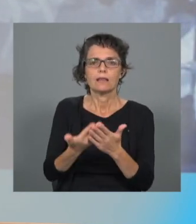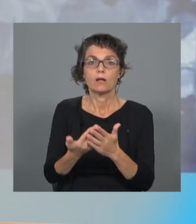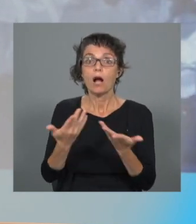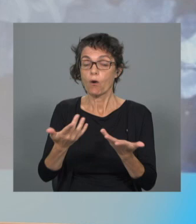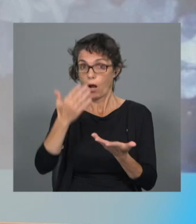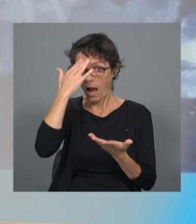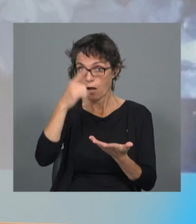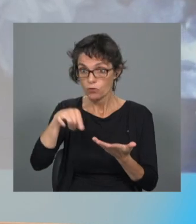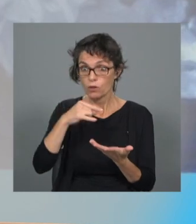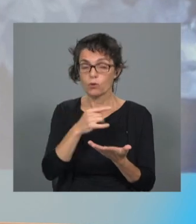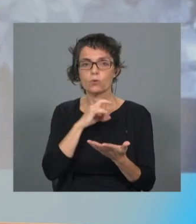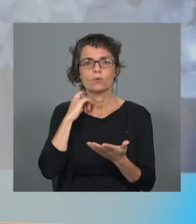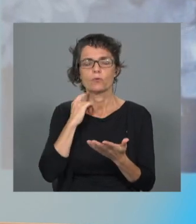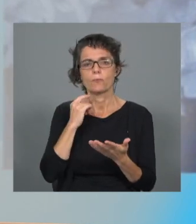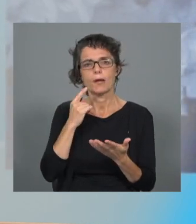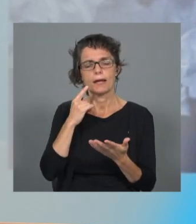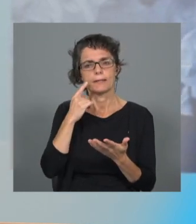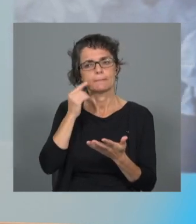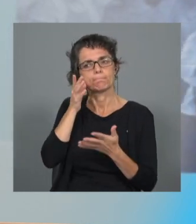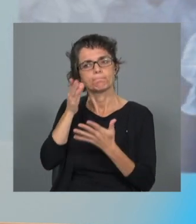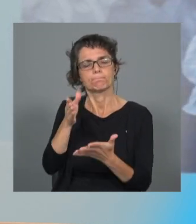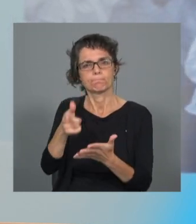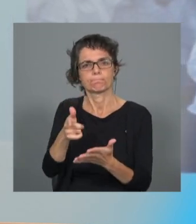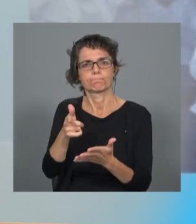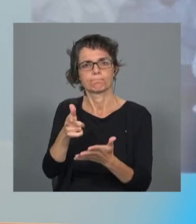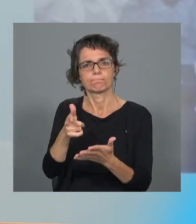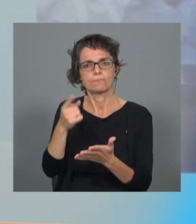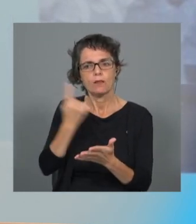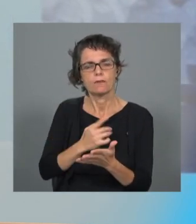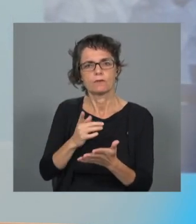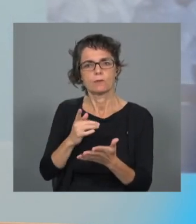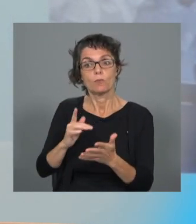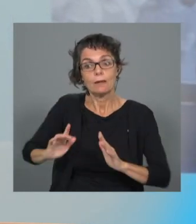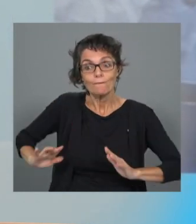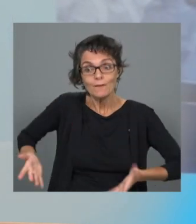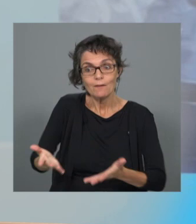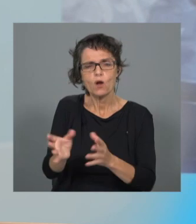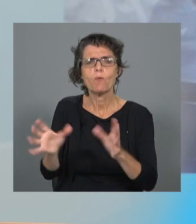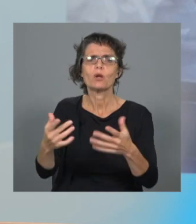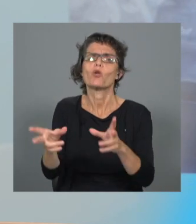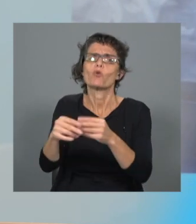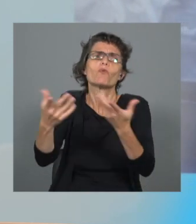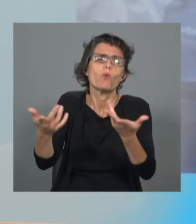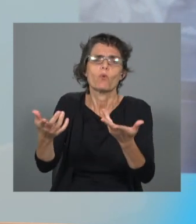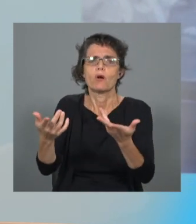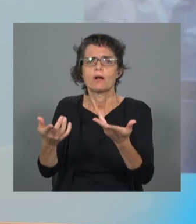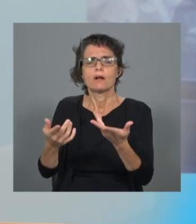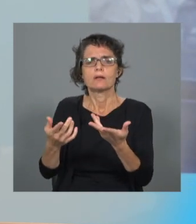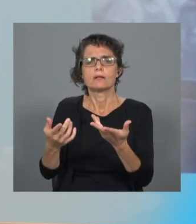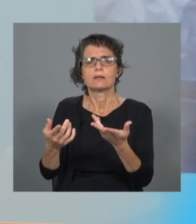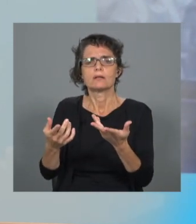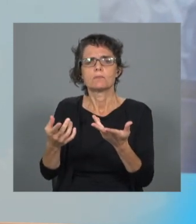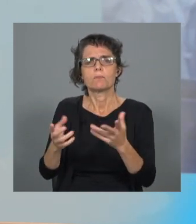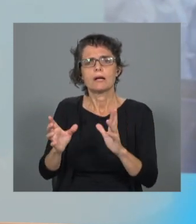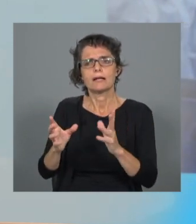nós padres, precisamos de apostar um bocadinho neste sentido para gerarmos uma nova comunidade ou para criarmos